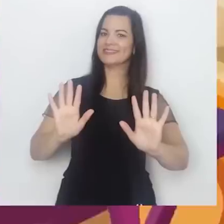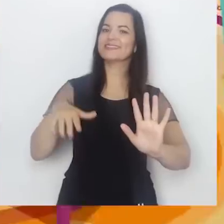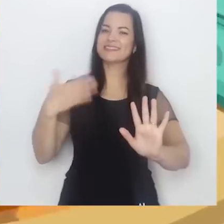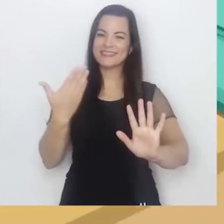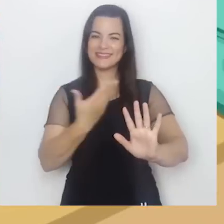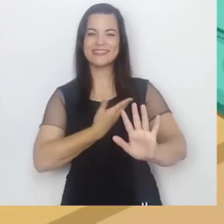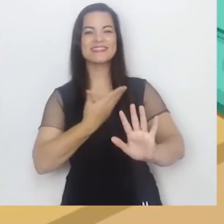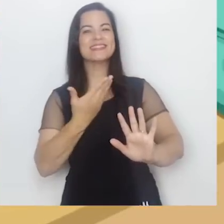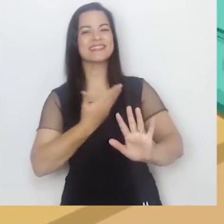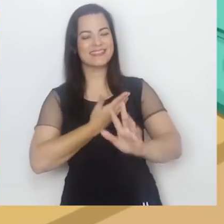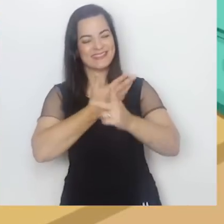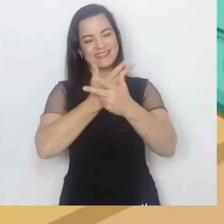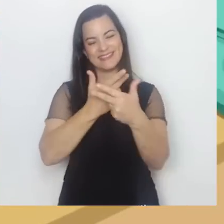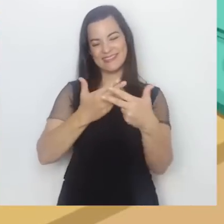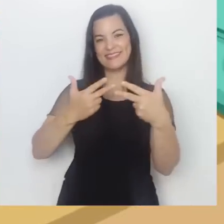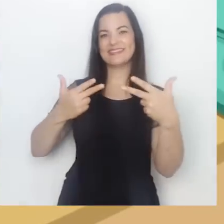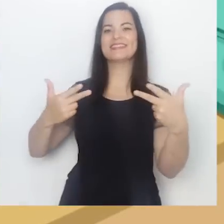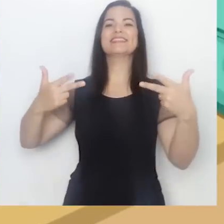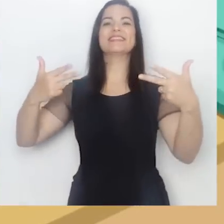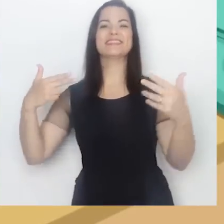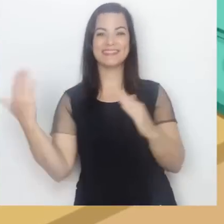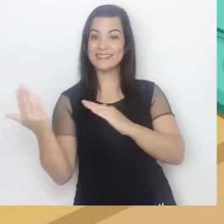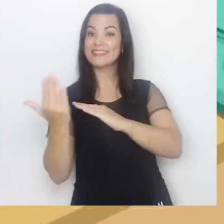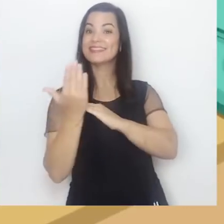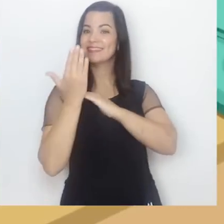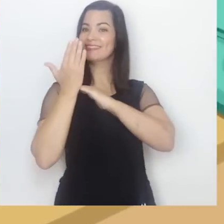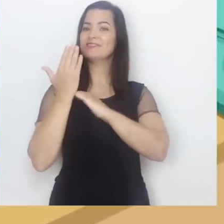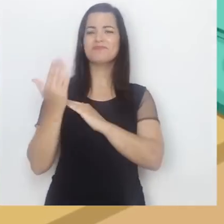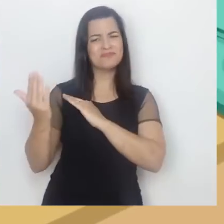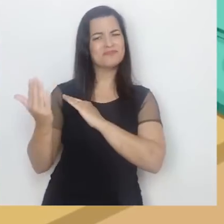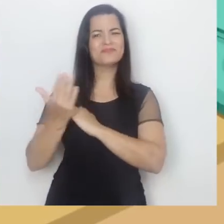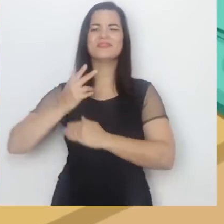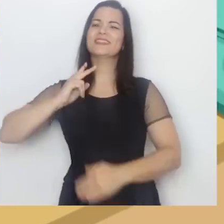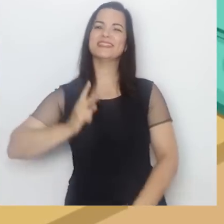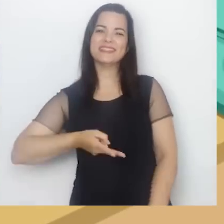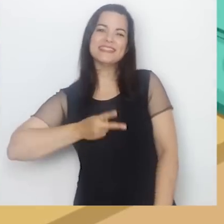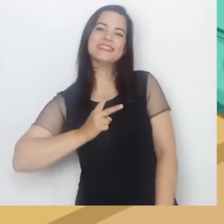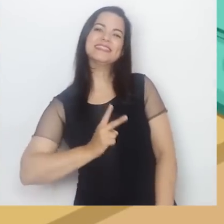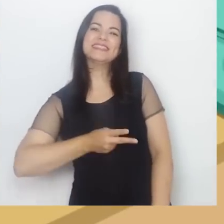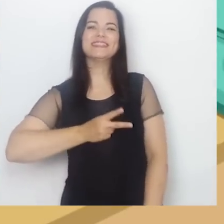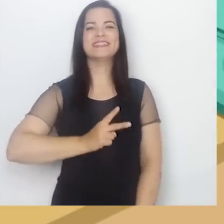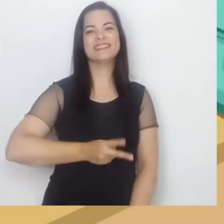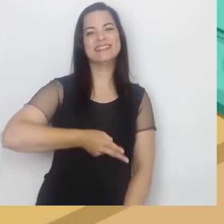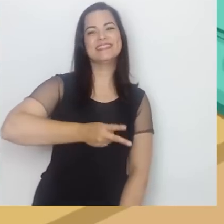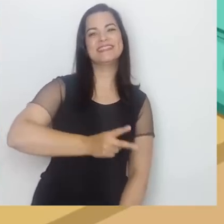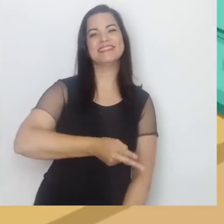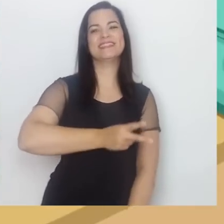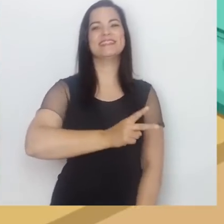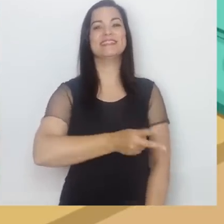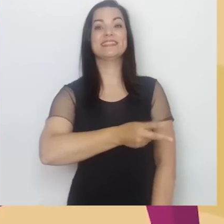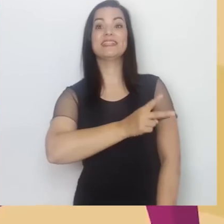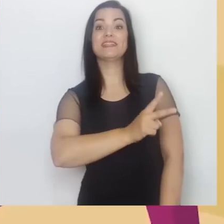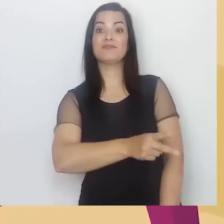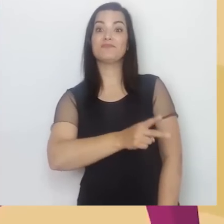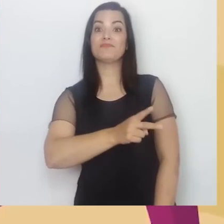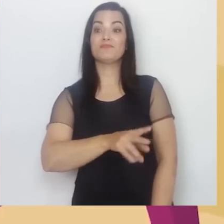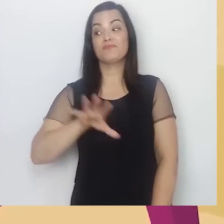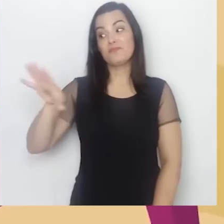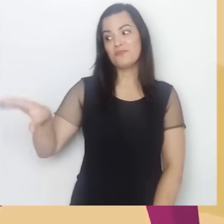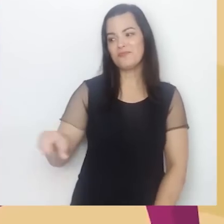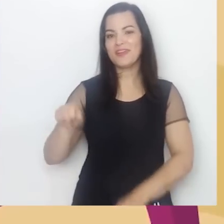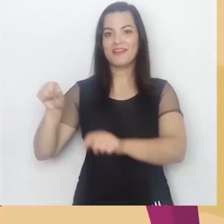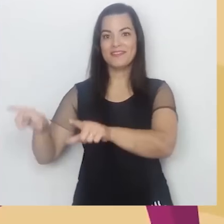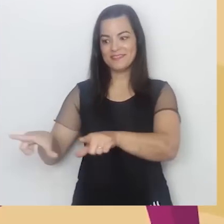mas eu tenho meus amigos que me ajudam de montão.